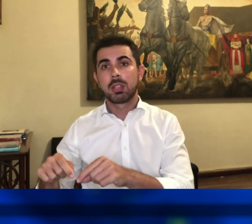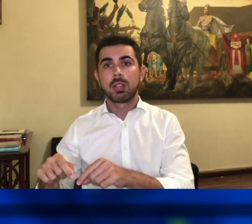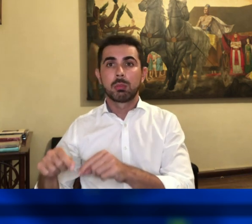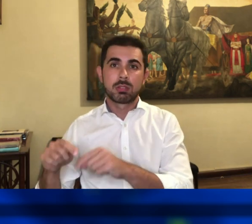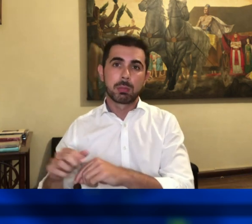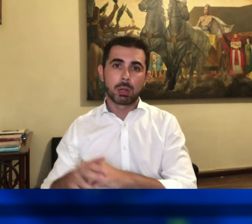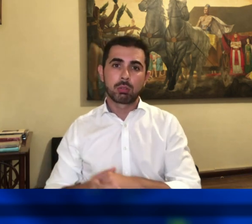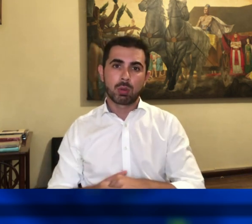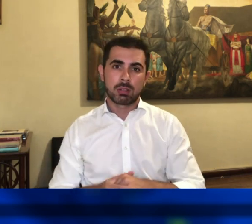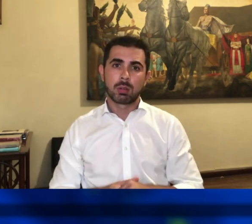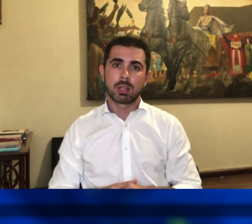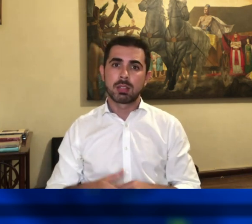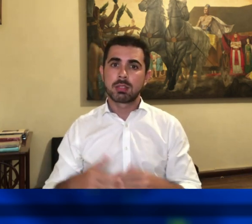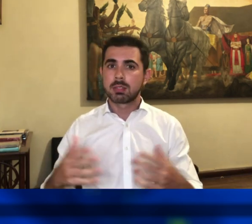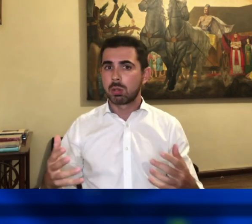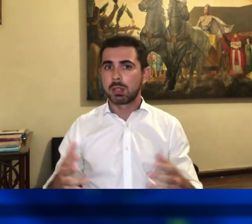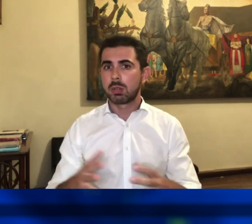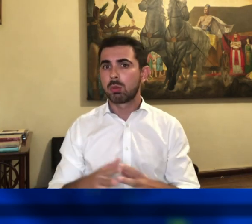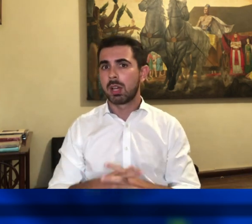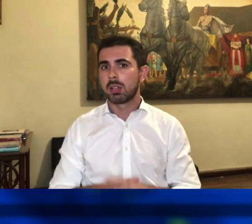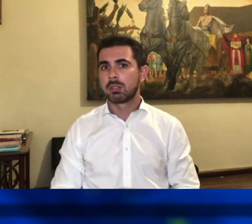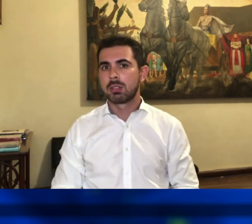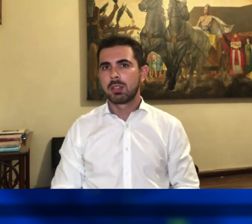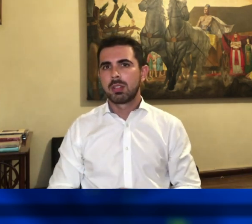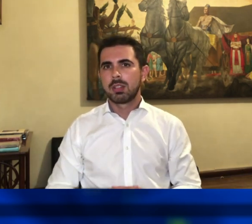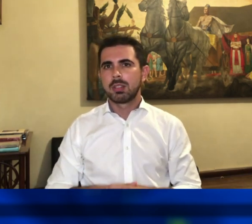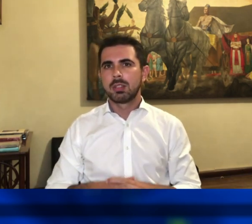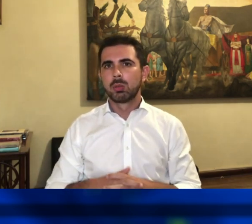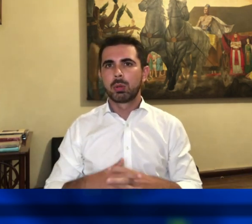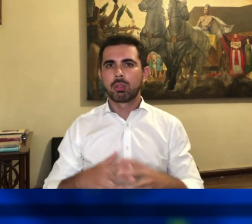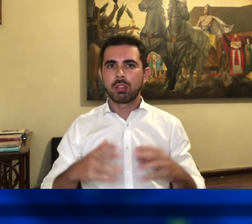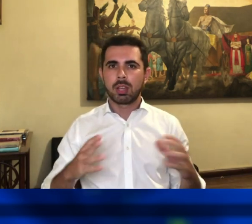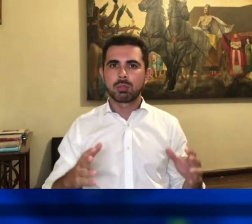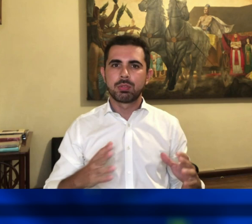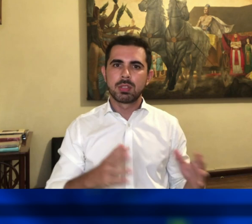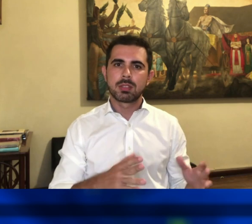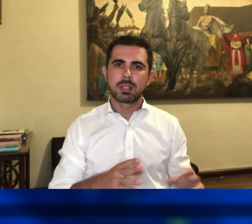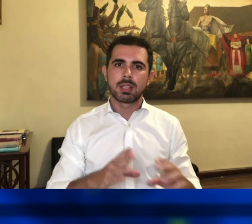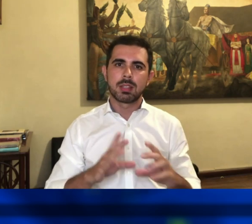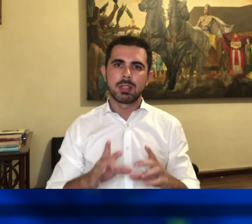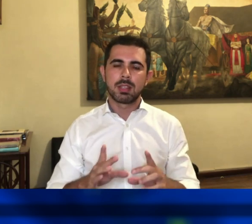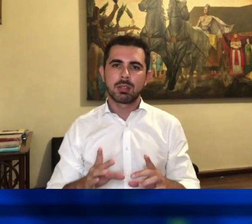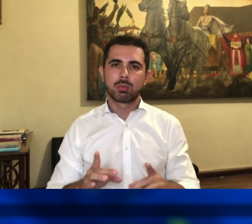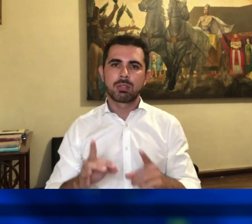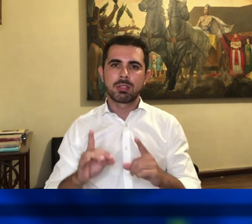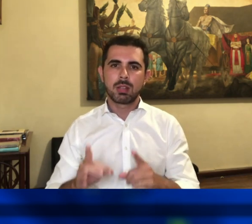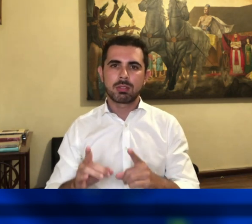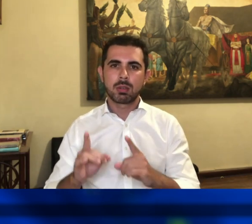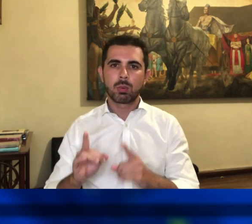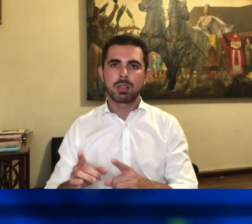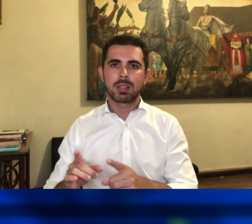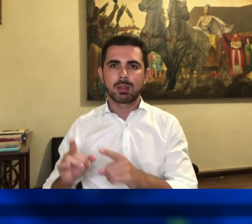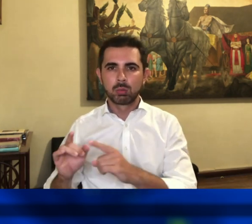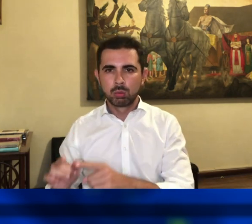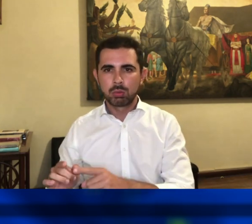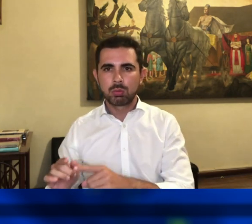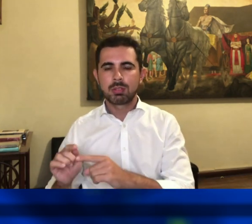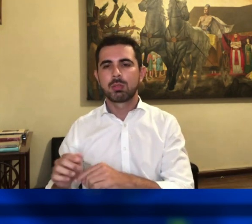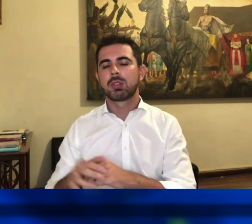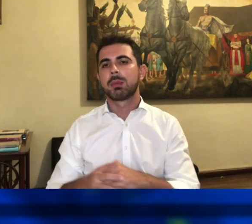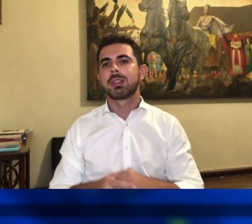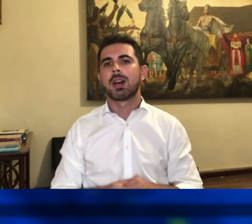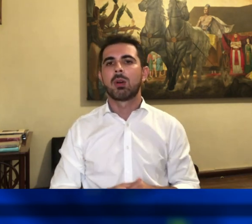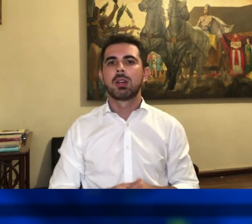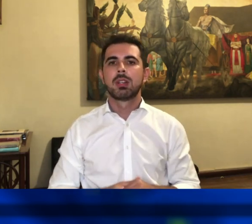rede municipal de educação, aqueles que estão matriculados. E o projeto visa atender 250 alunos do